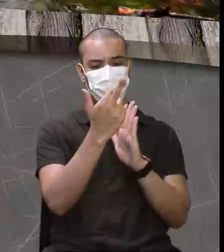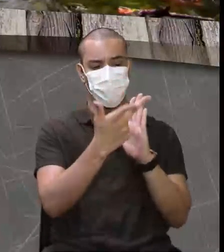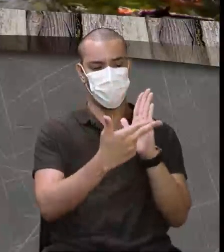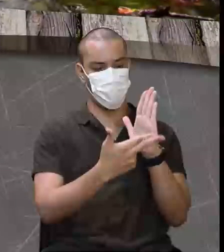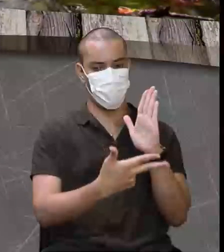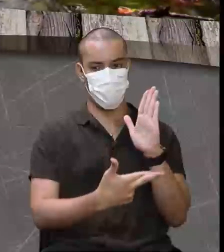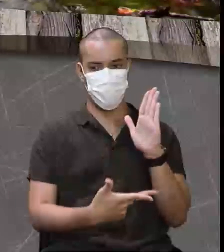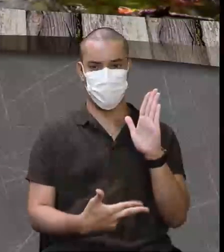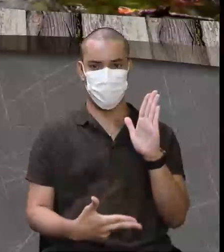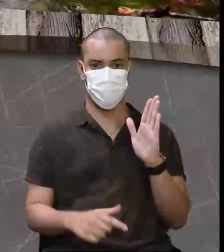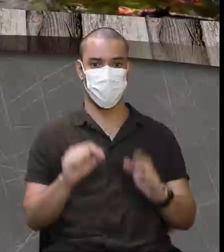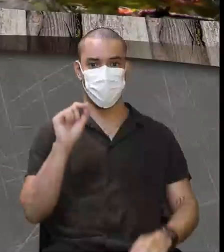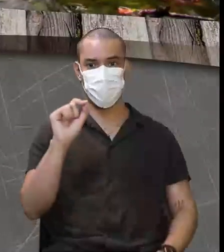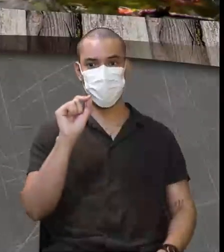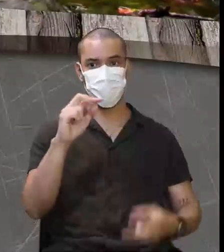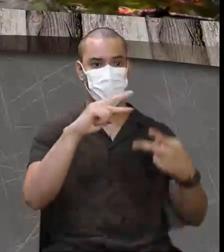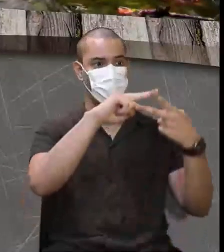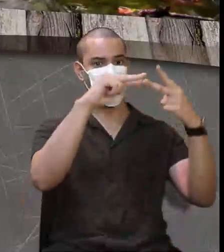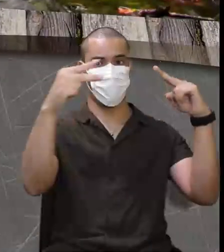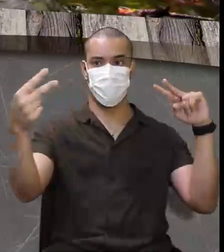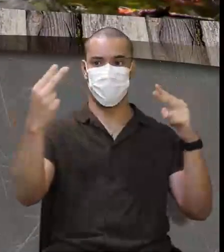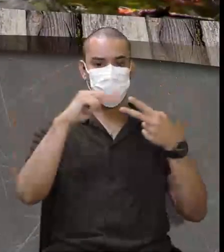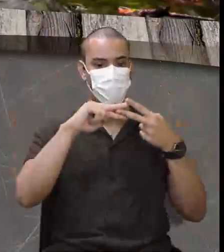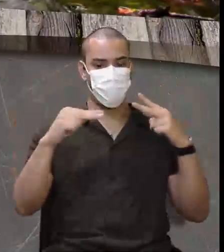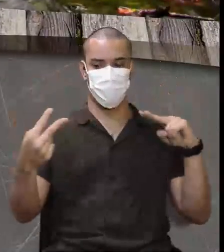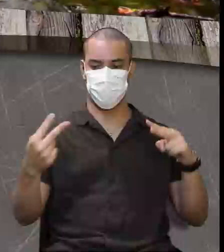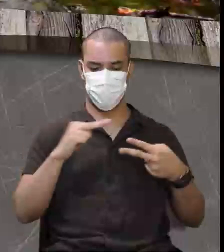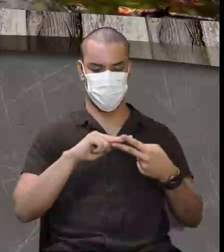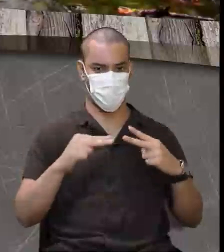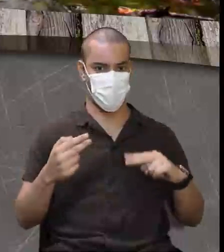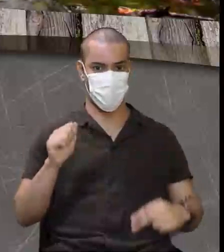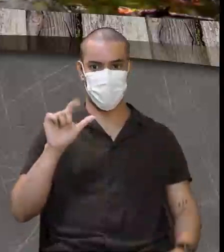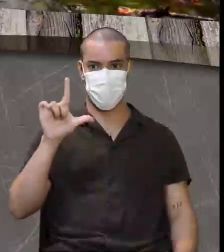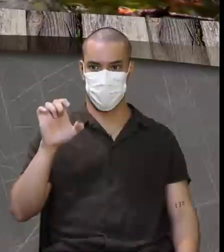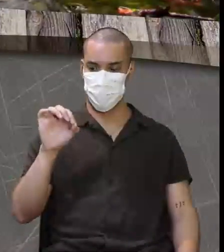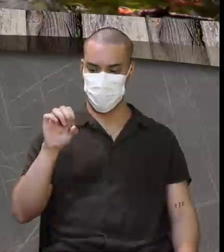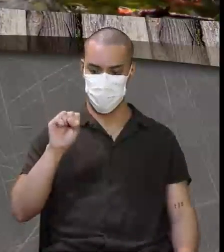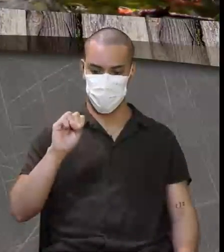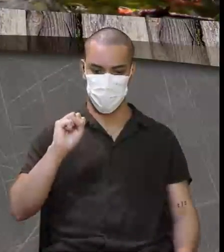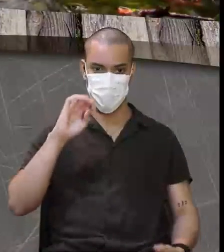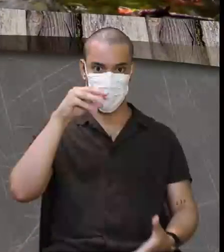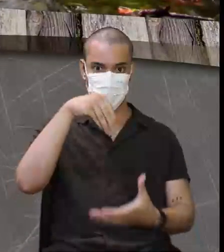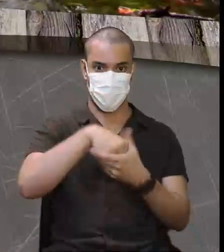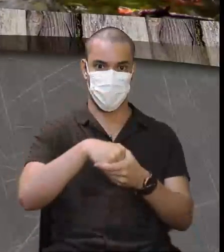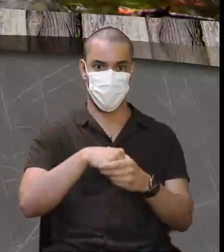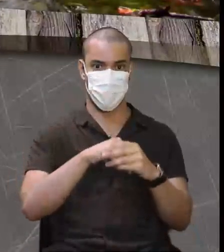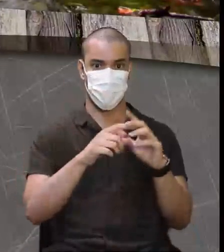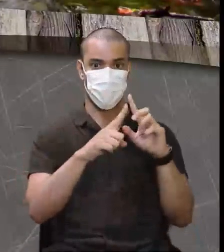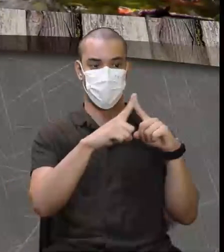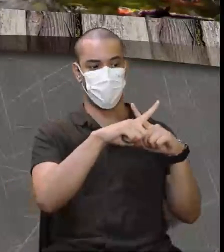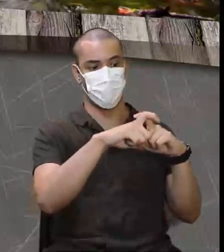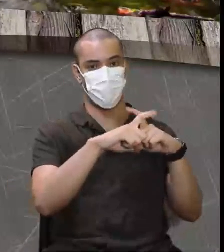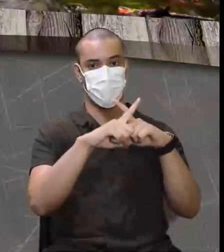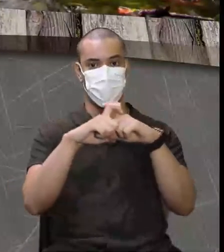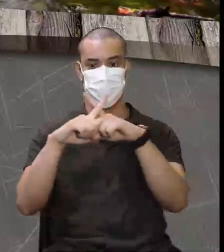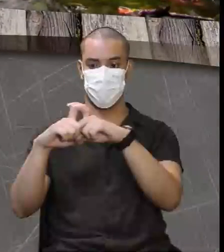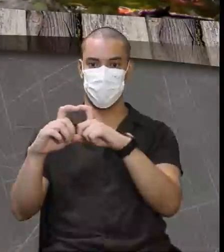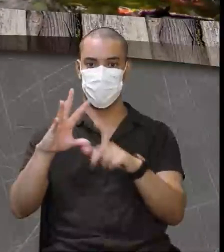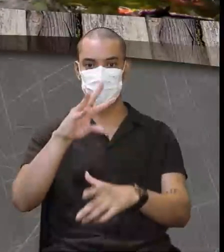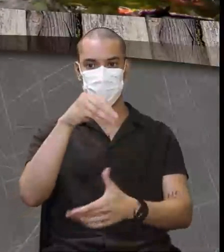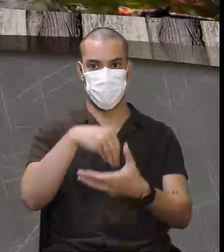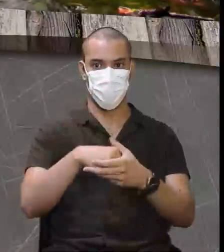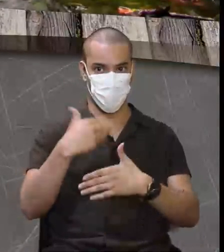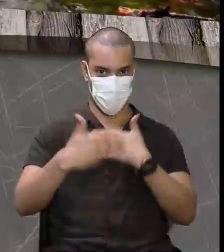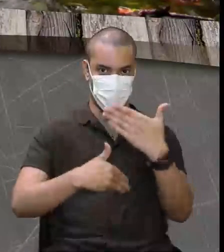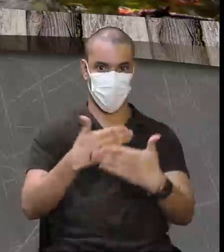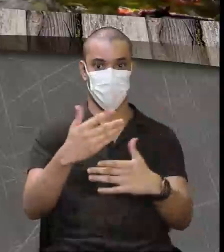quantidades de sequências de genes alelos dentro dos teus cromossomos que vão participar, tá lá nas células